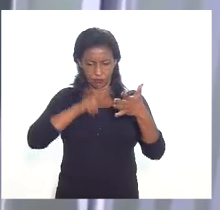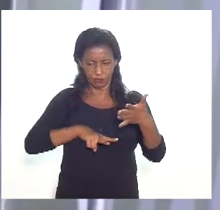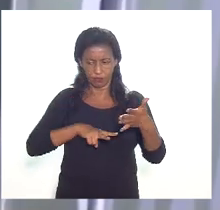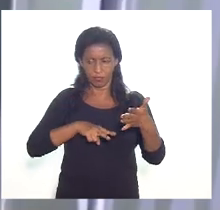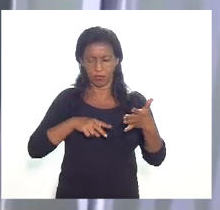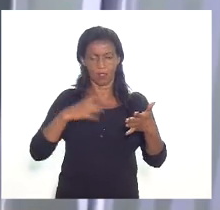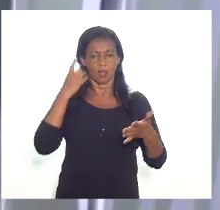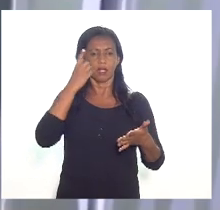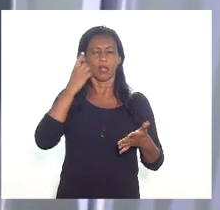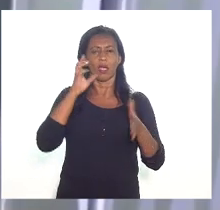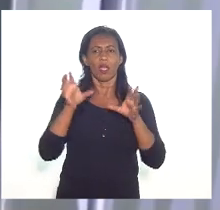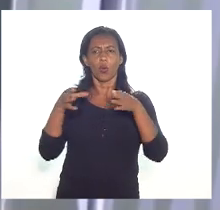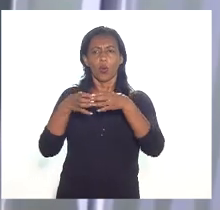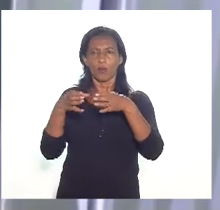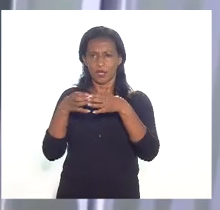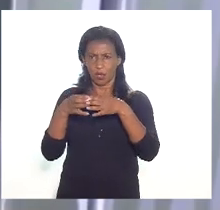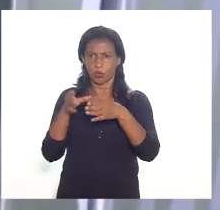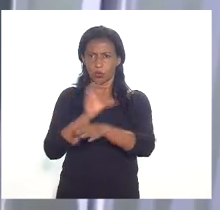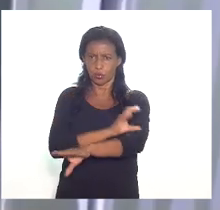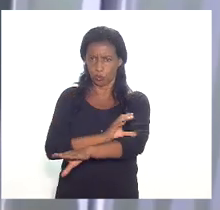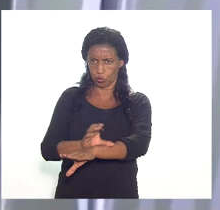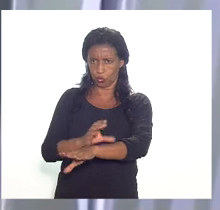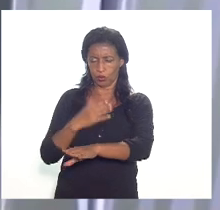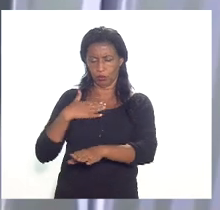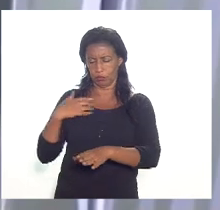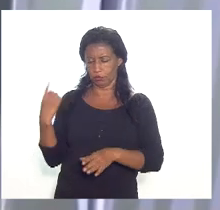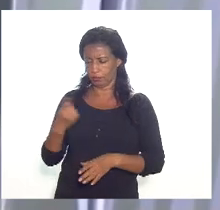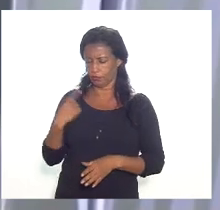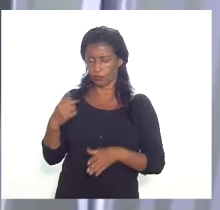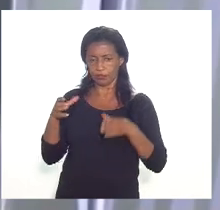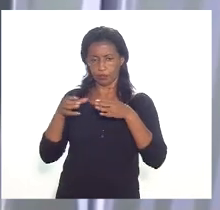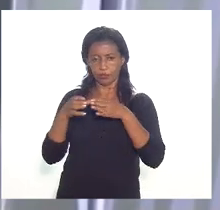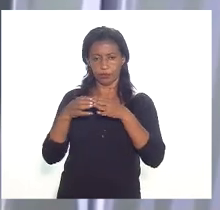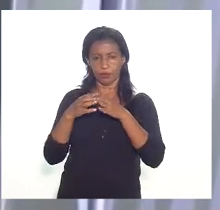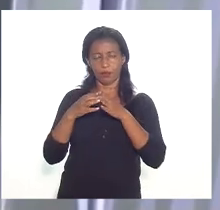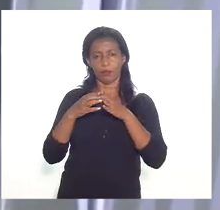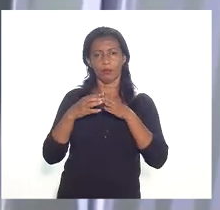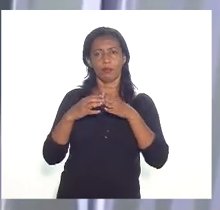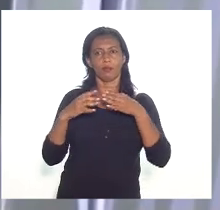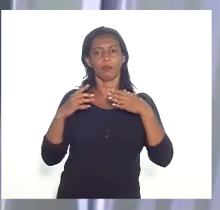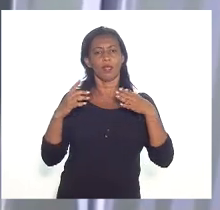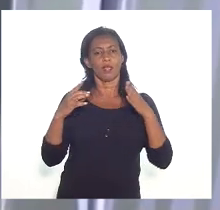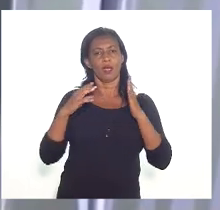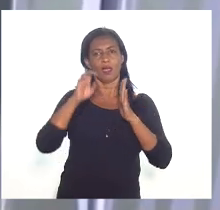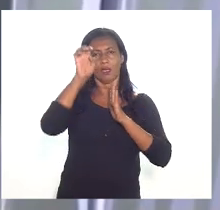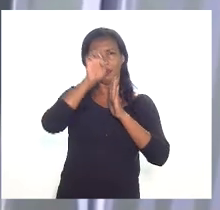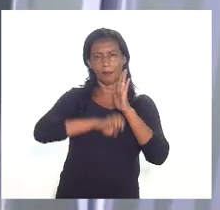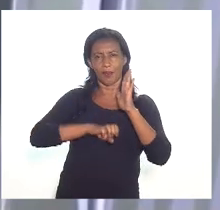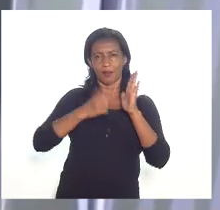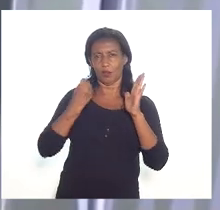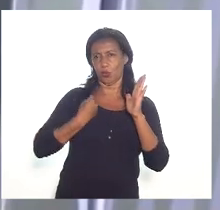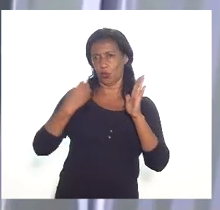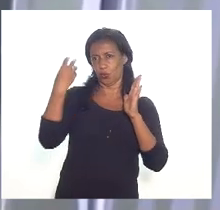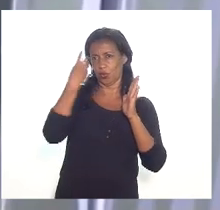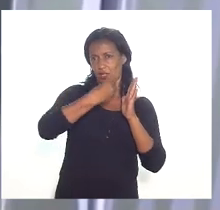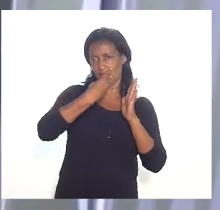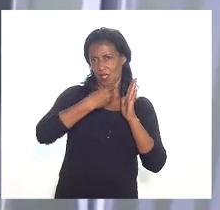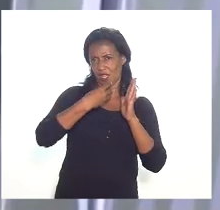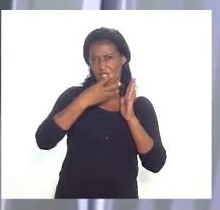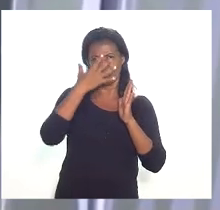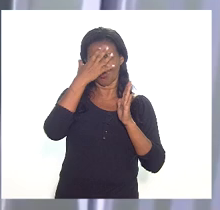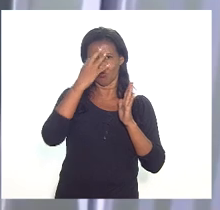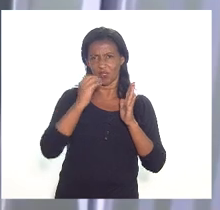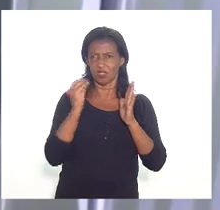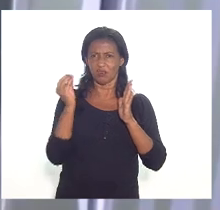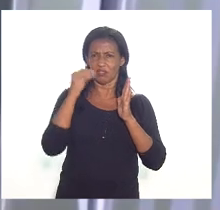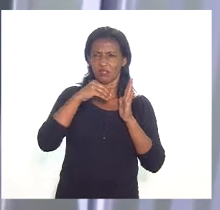Márcio, na Comissão de Cultura, a nossa Comissão de Cultura, a emenda número 3... não sei se Vossa Excelência